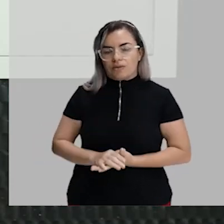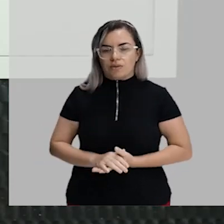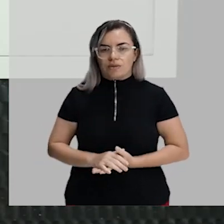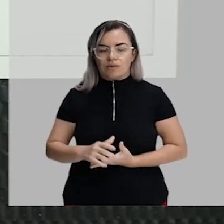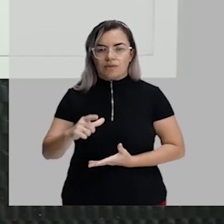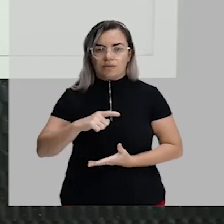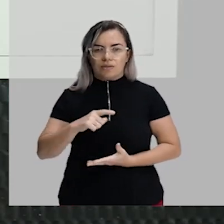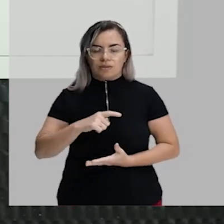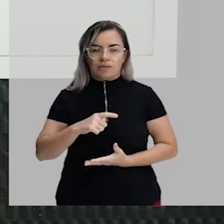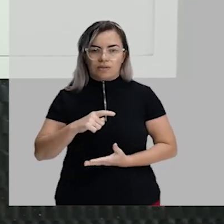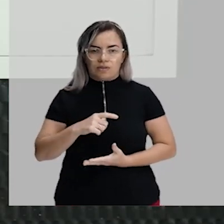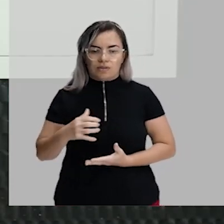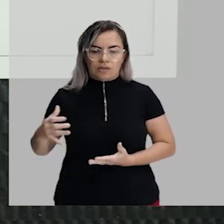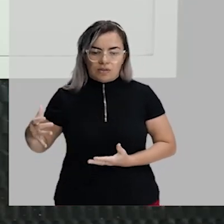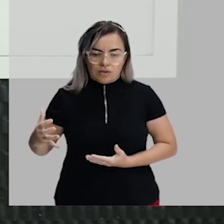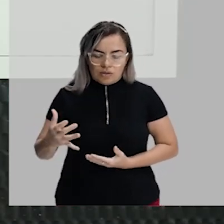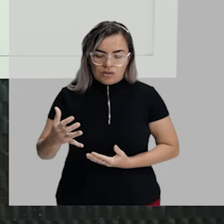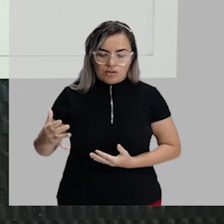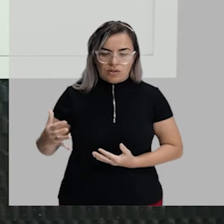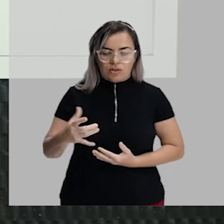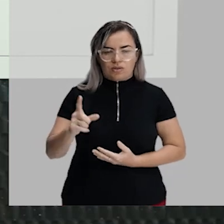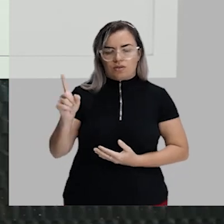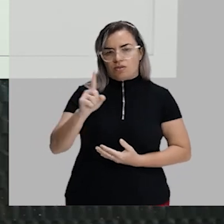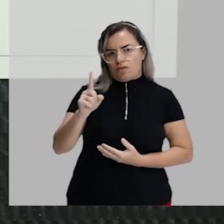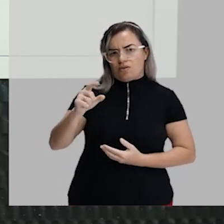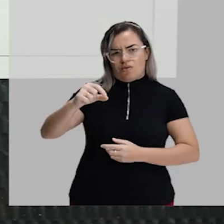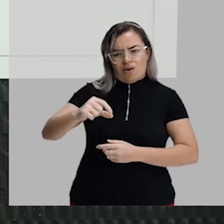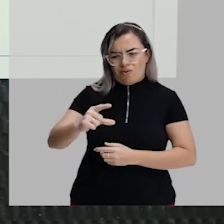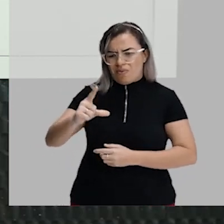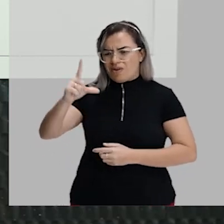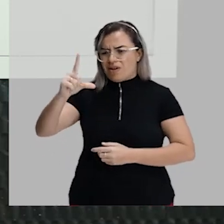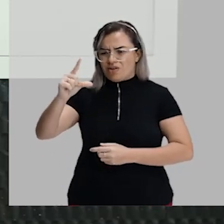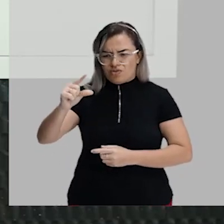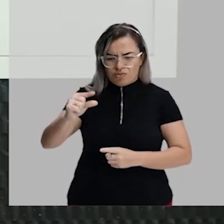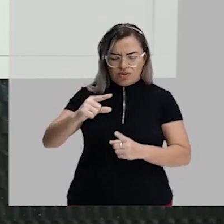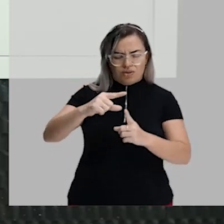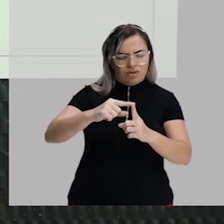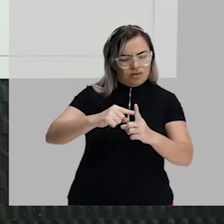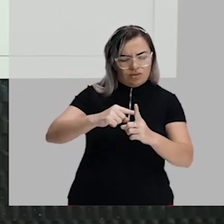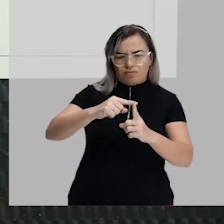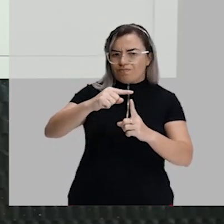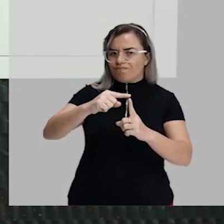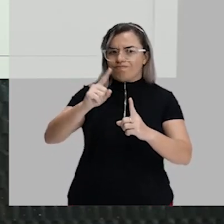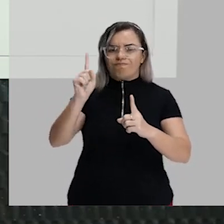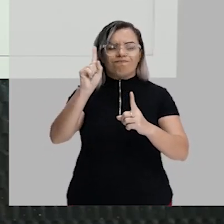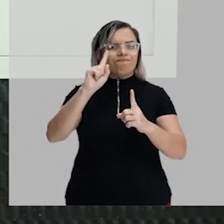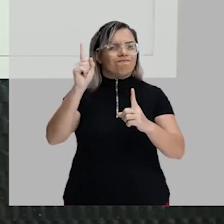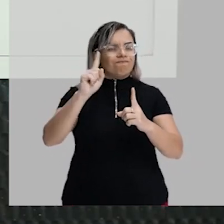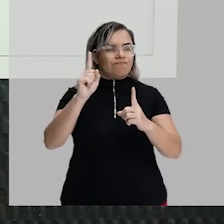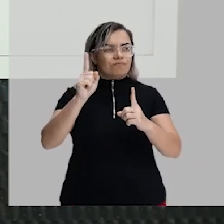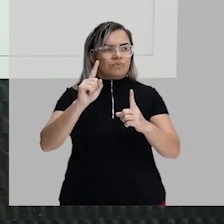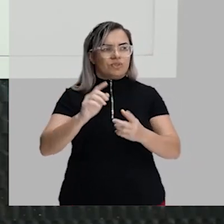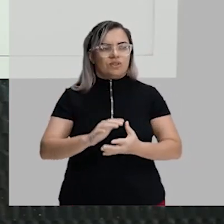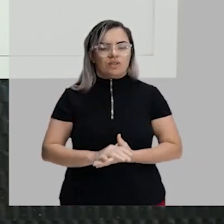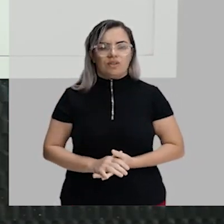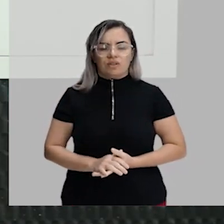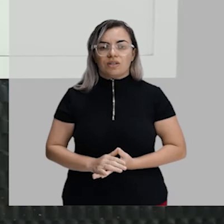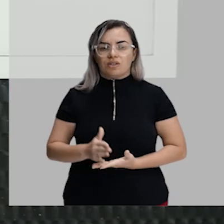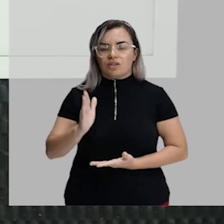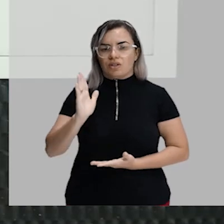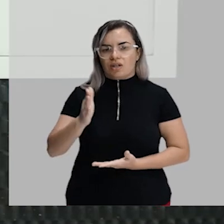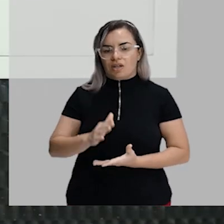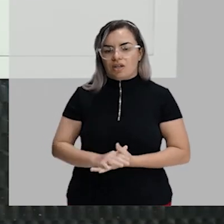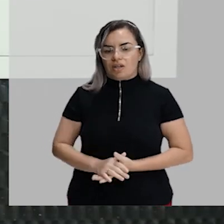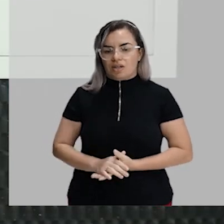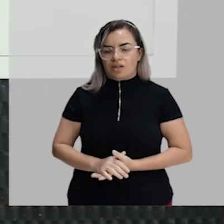não vai aumentar e nem diminuir sua temperatura por conta disso. Porque ele já está aqui no que nós chamamos de ponto